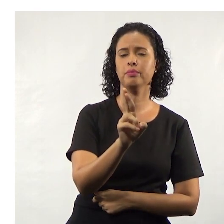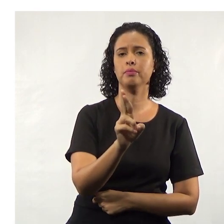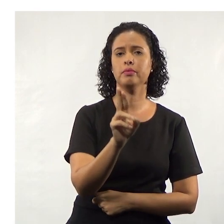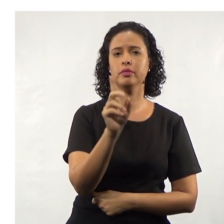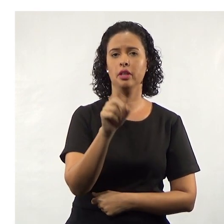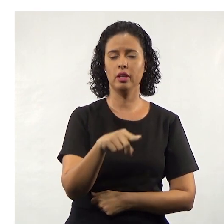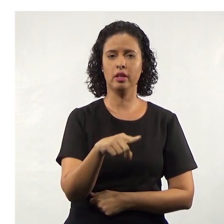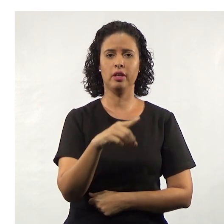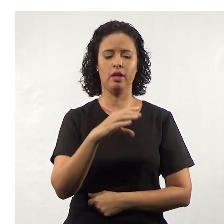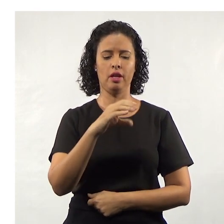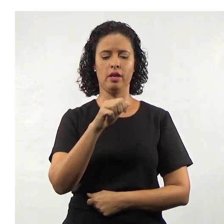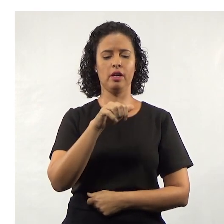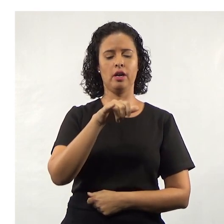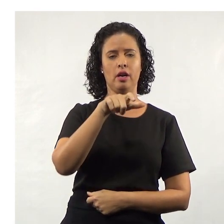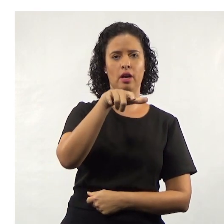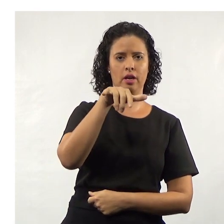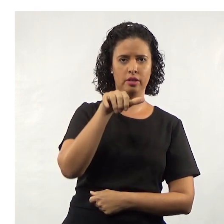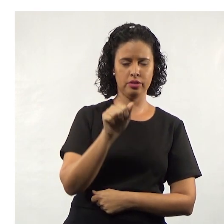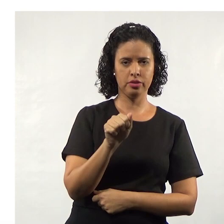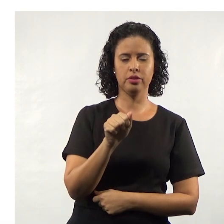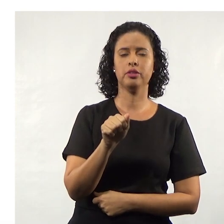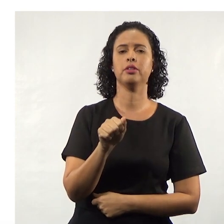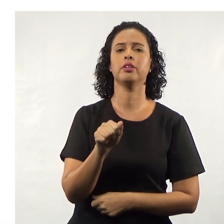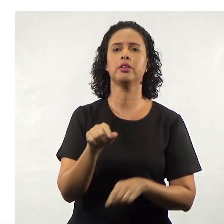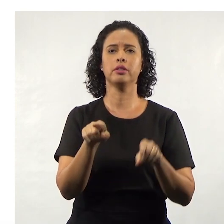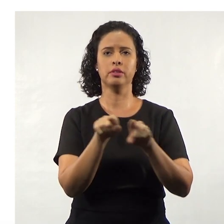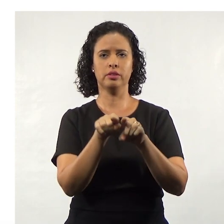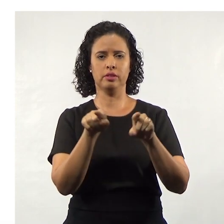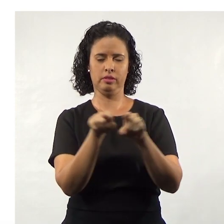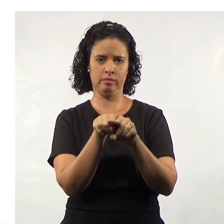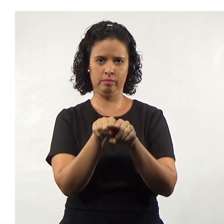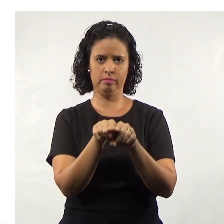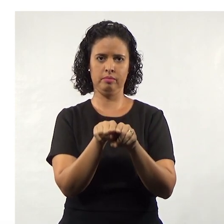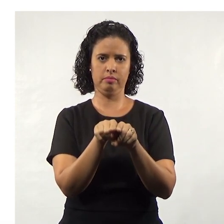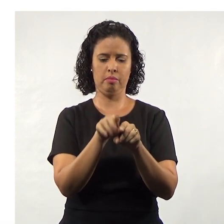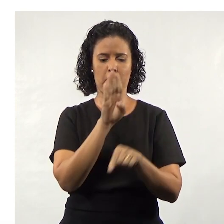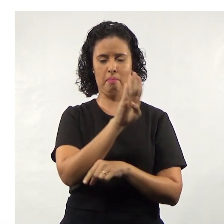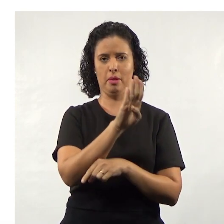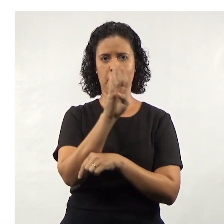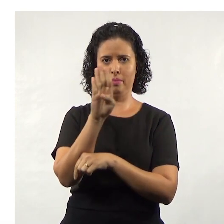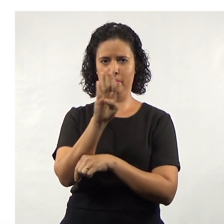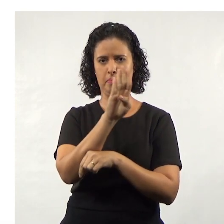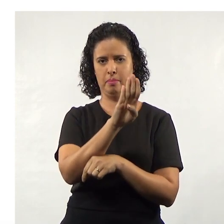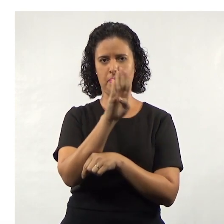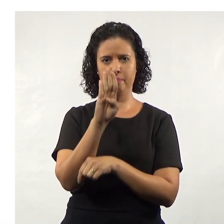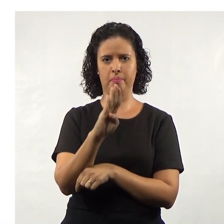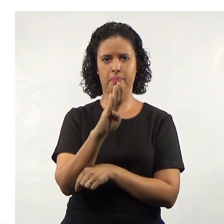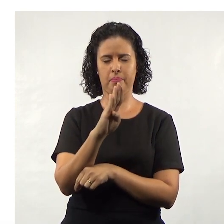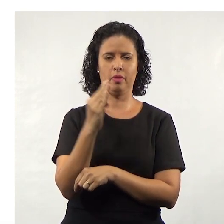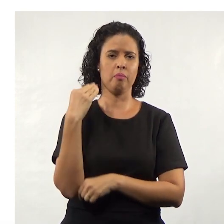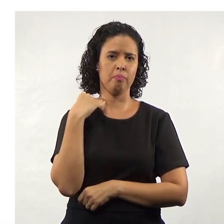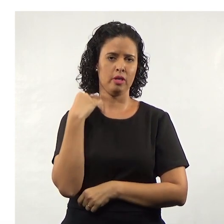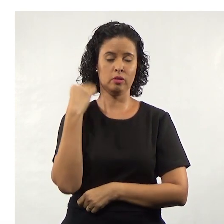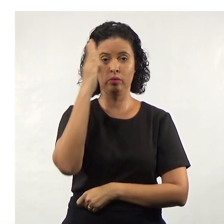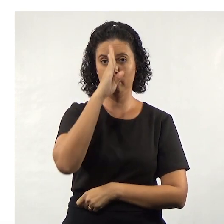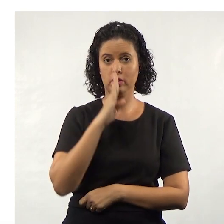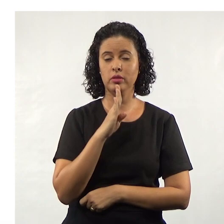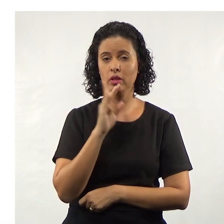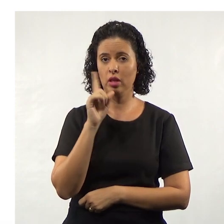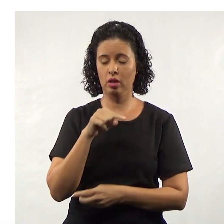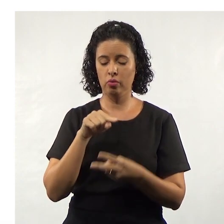estatais? Caixa Econômica Federal e Banco do Brasil. Tá? Esses são os